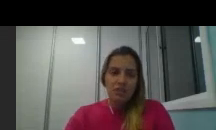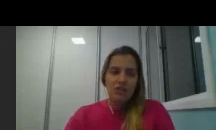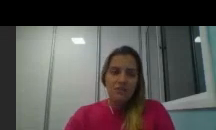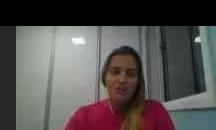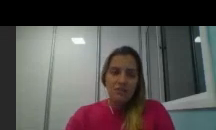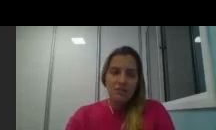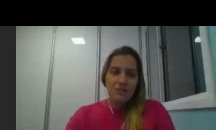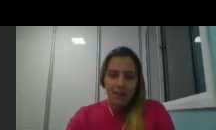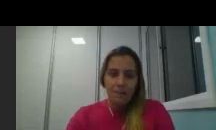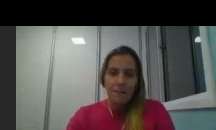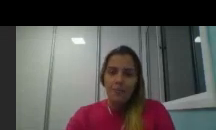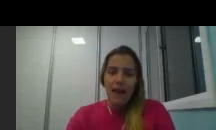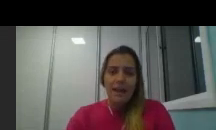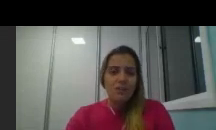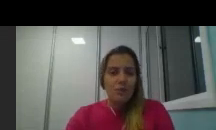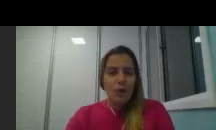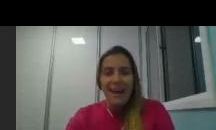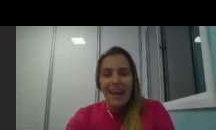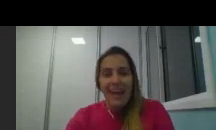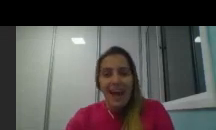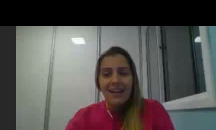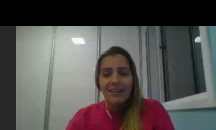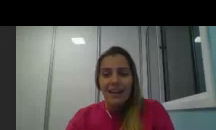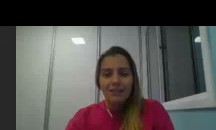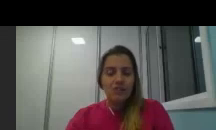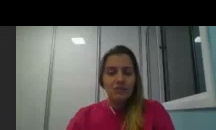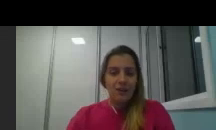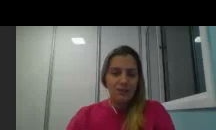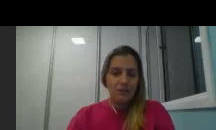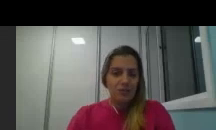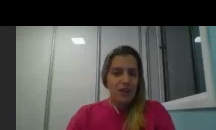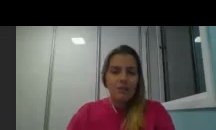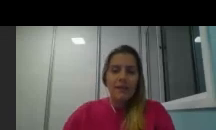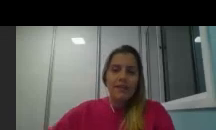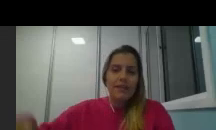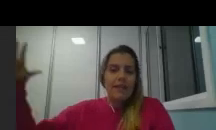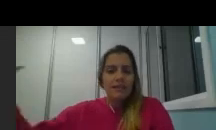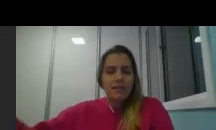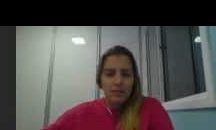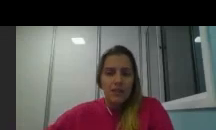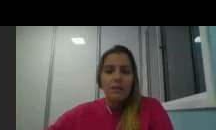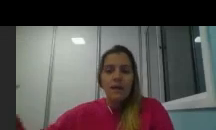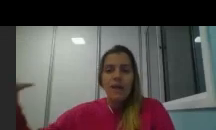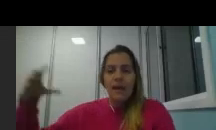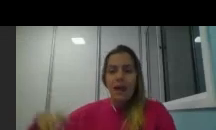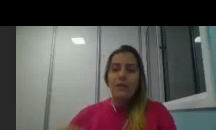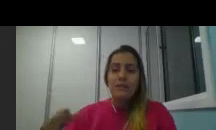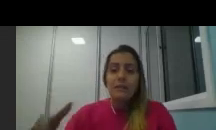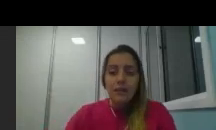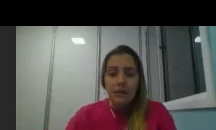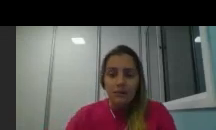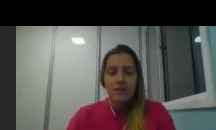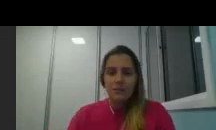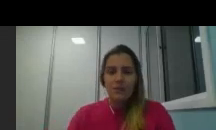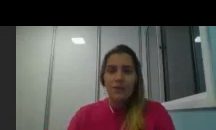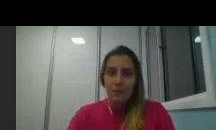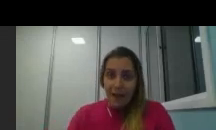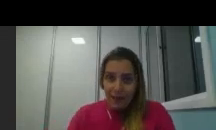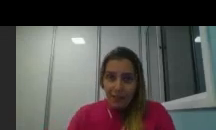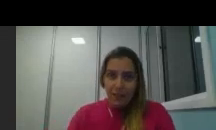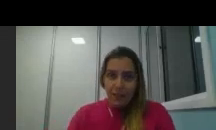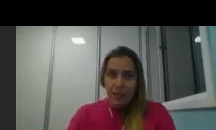que o grupo de indivíduos vai ter. Tá? Isso é uma realidade, a gente não está falando de algo que é daqui 10 anos, não. É algo que, assim que